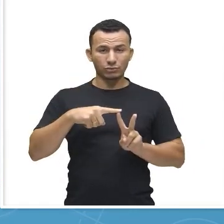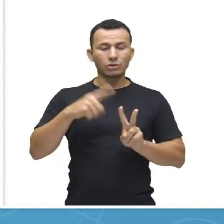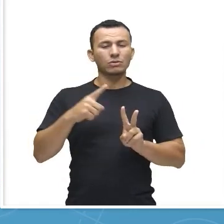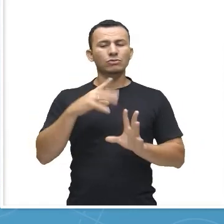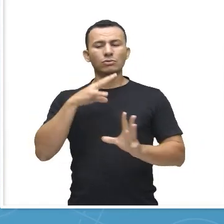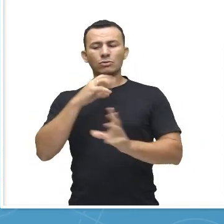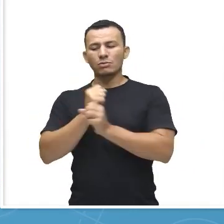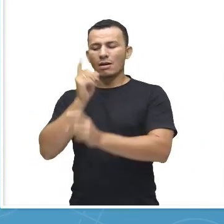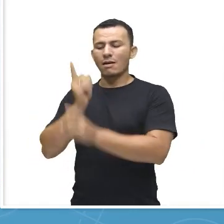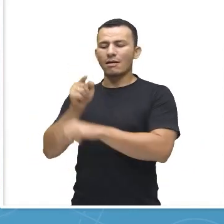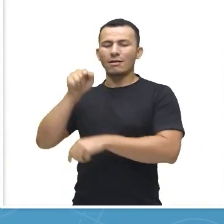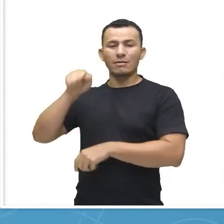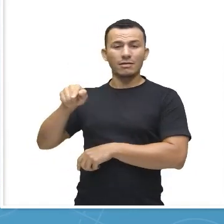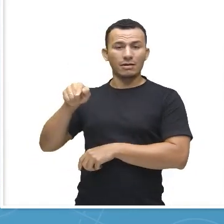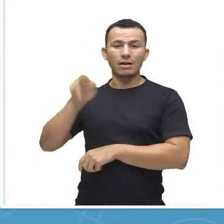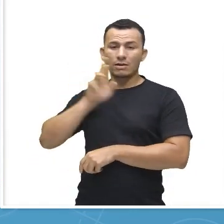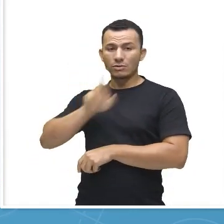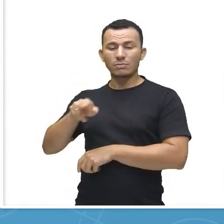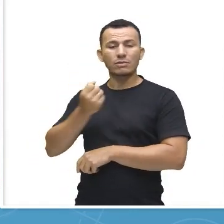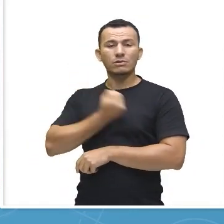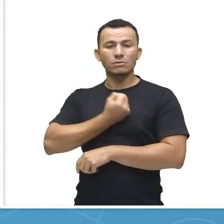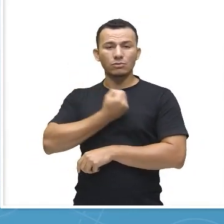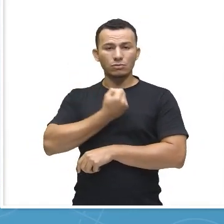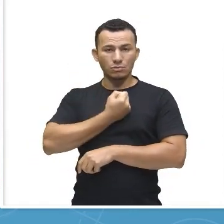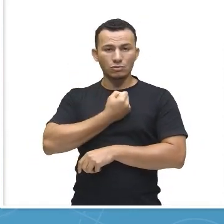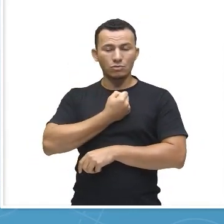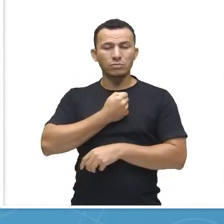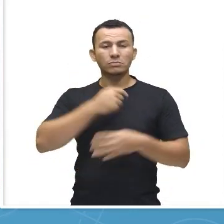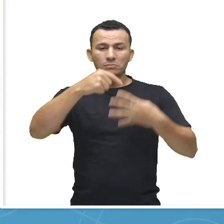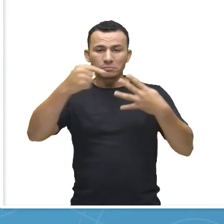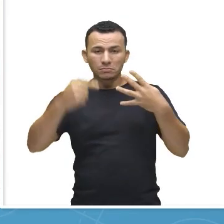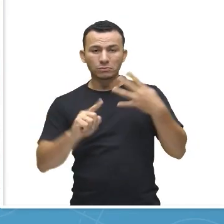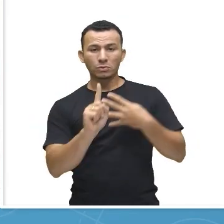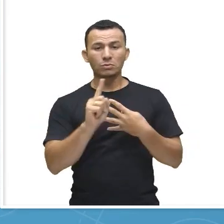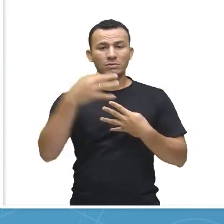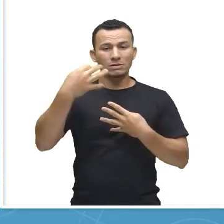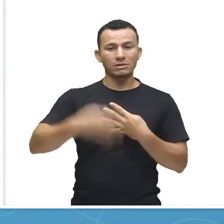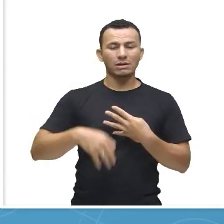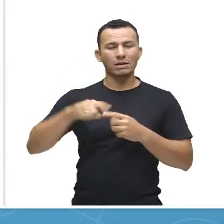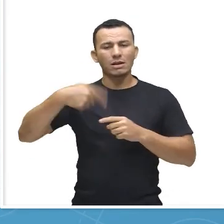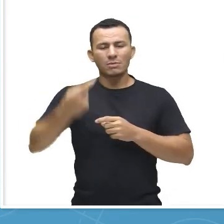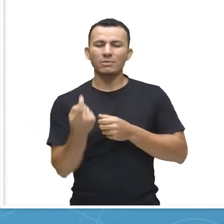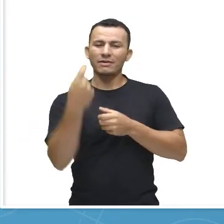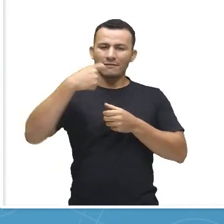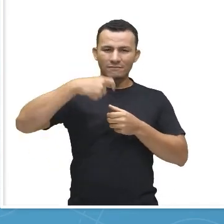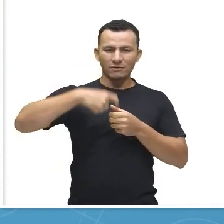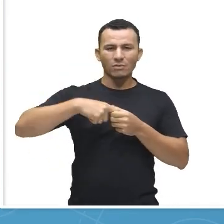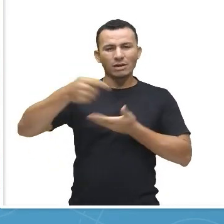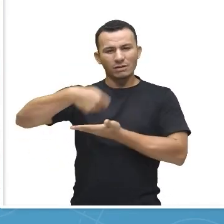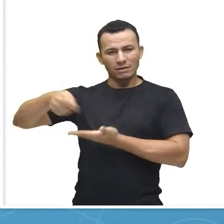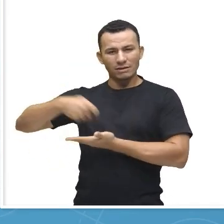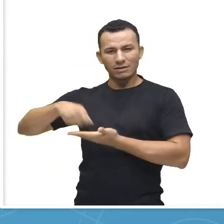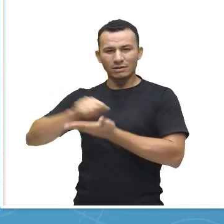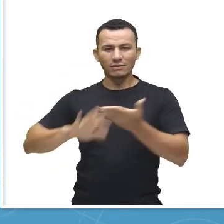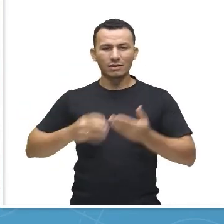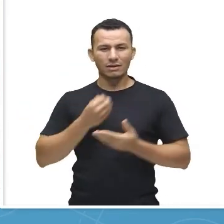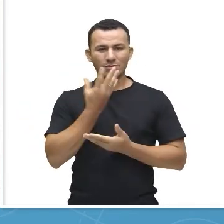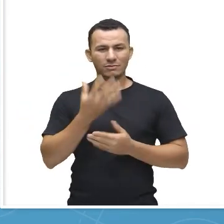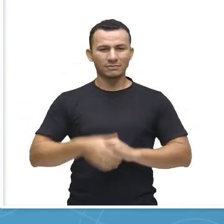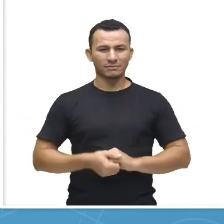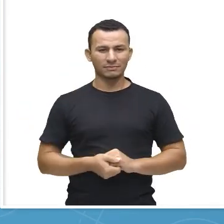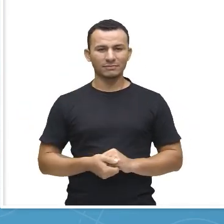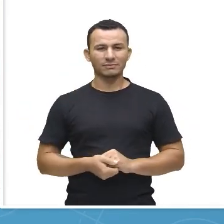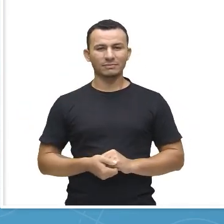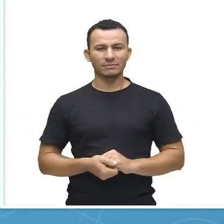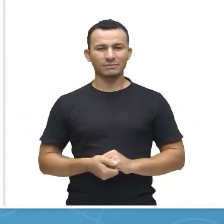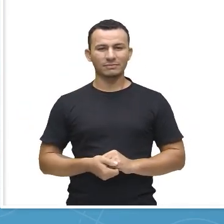extraiam a raiz ali dos números para chegar numa dessas alternativas. Tudo bem? Daqui a pouco a gente volta para fazer a correção. Boa atividade.